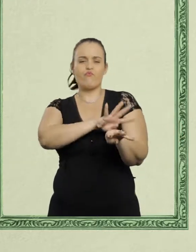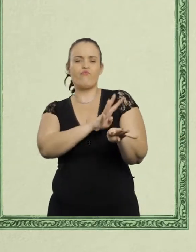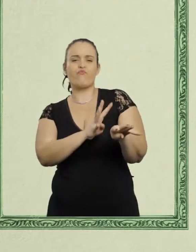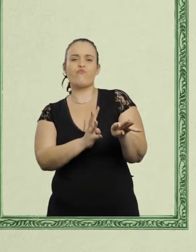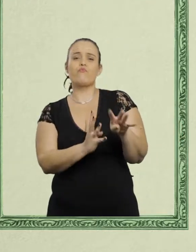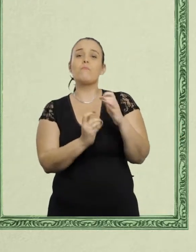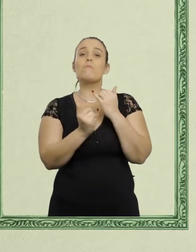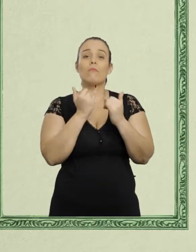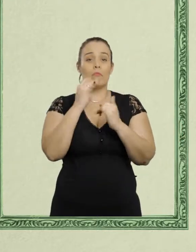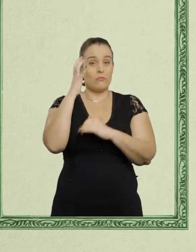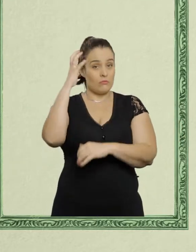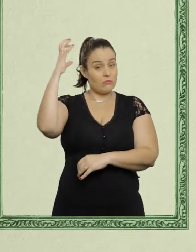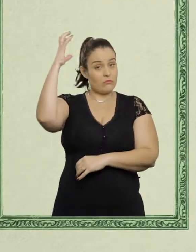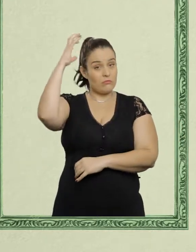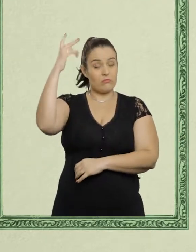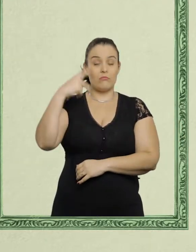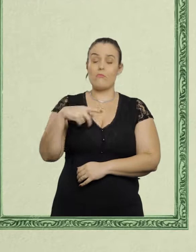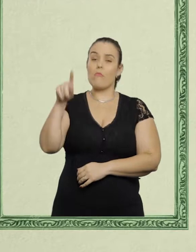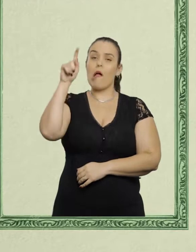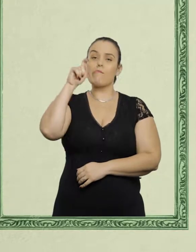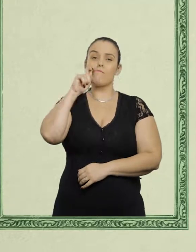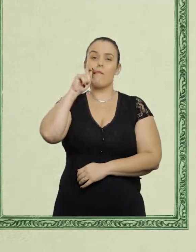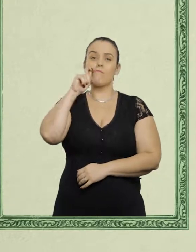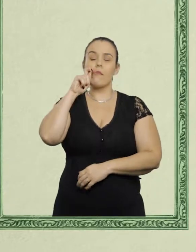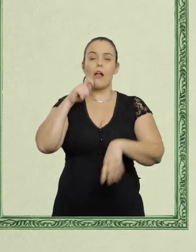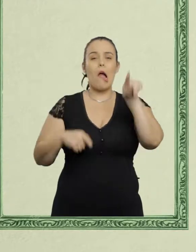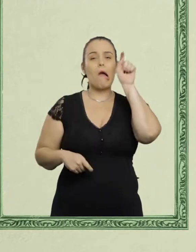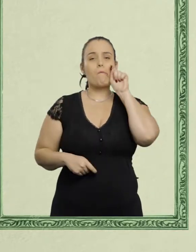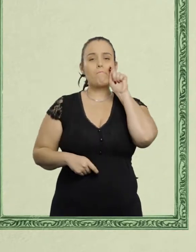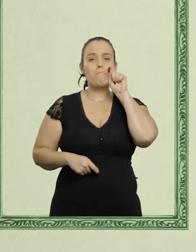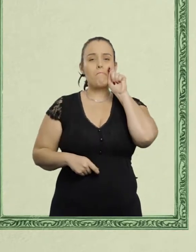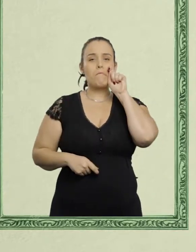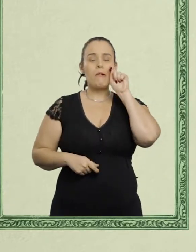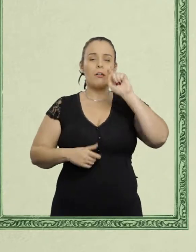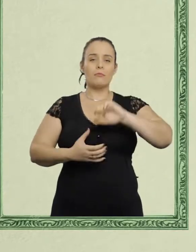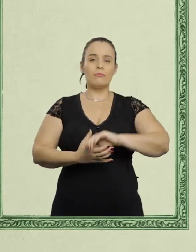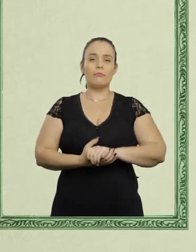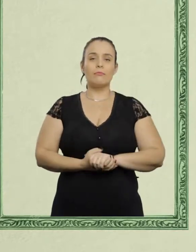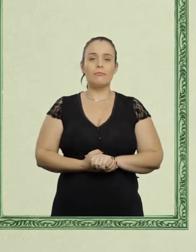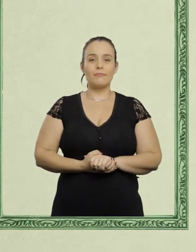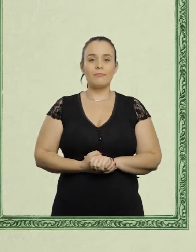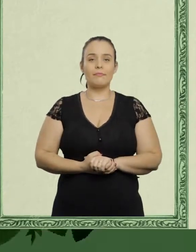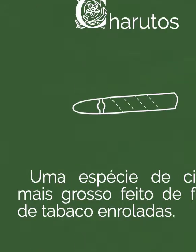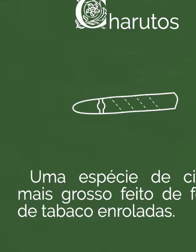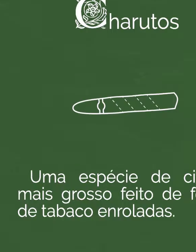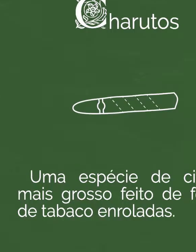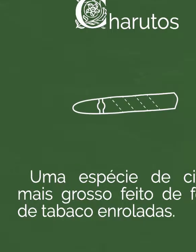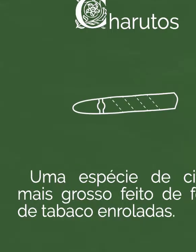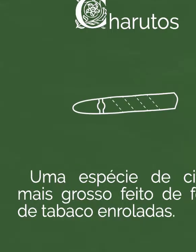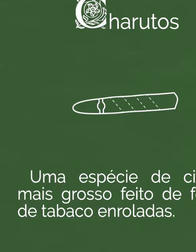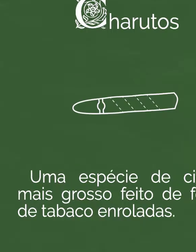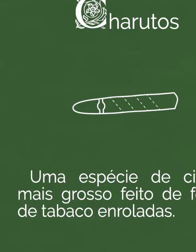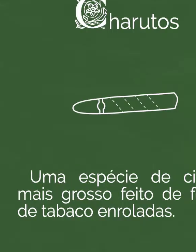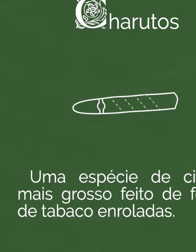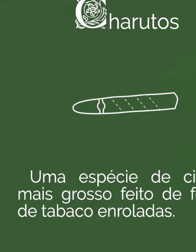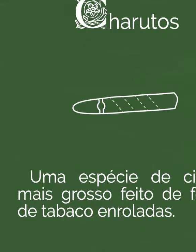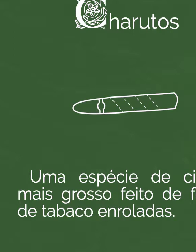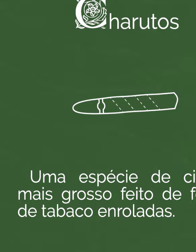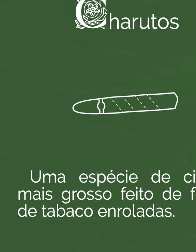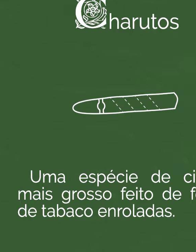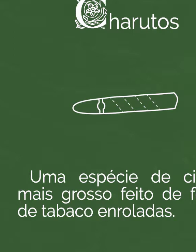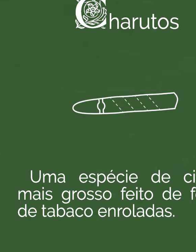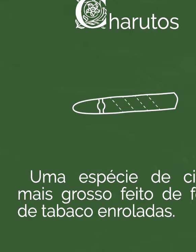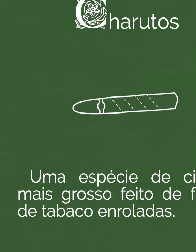de um rei. Gancho fumava 2 charutos ao mesmo tempo. Charutos.